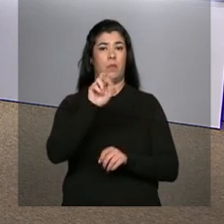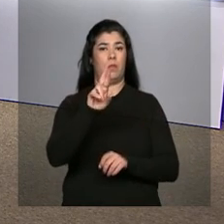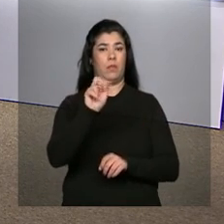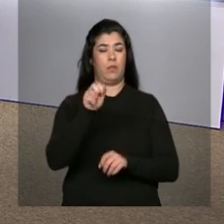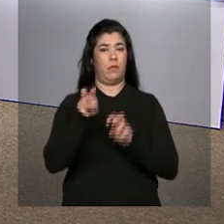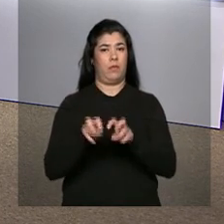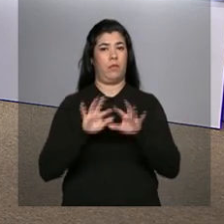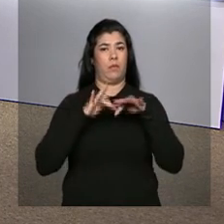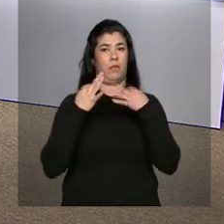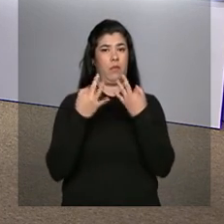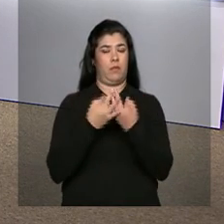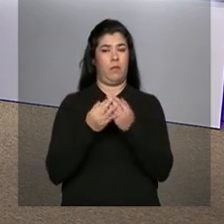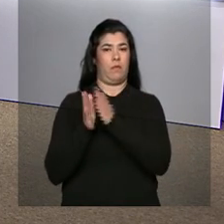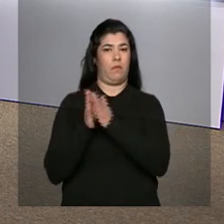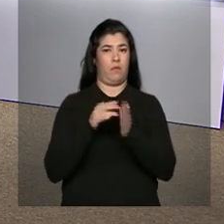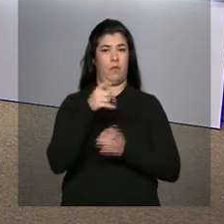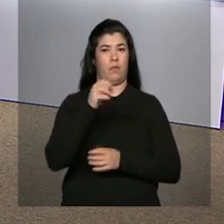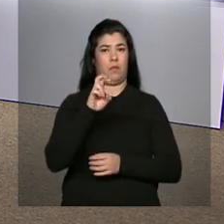Agricultura Familiar